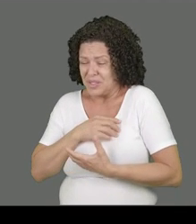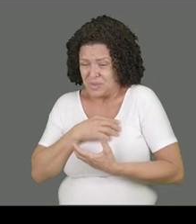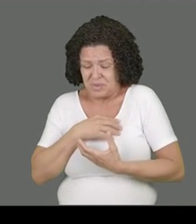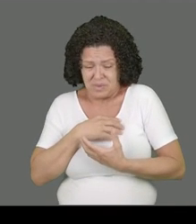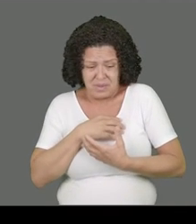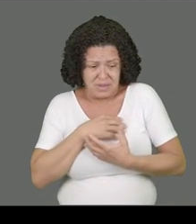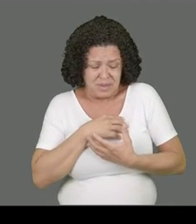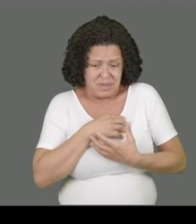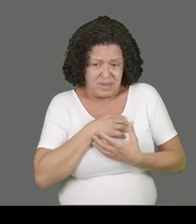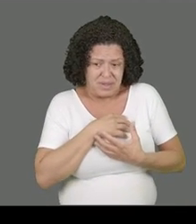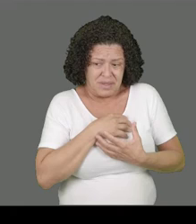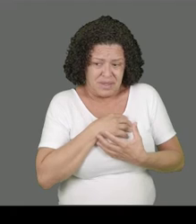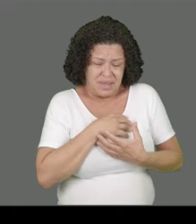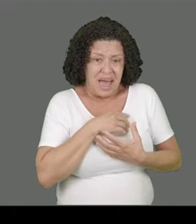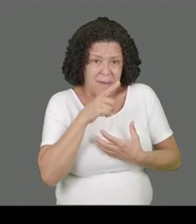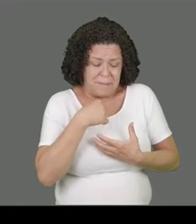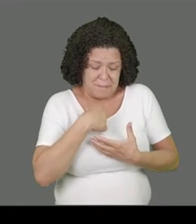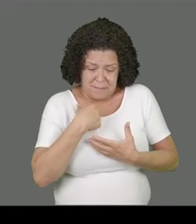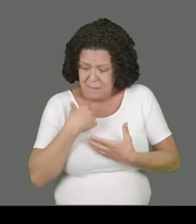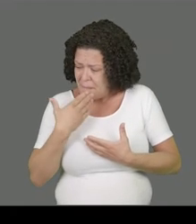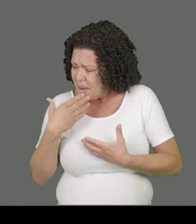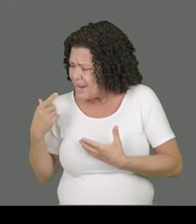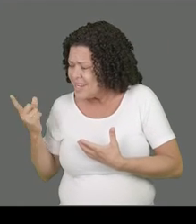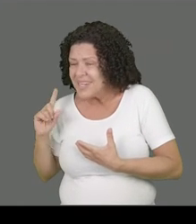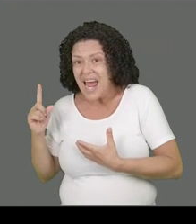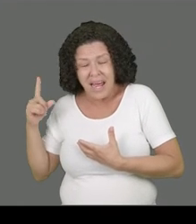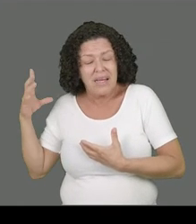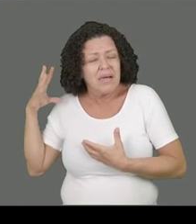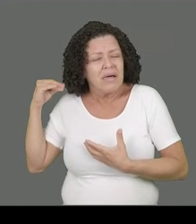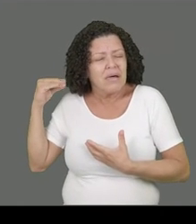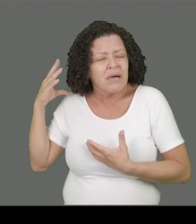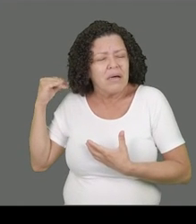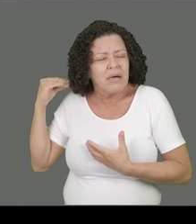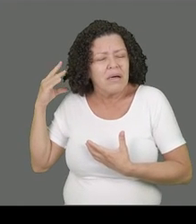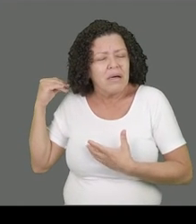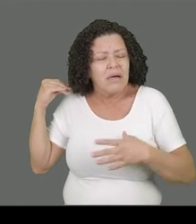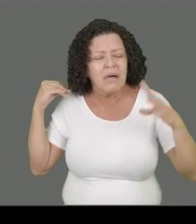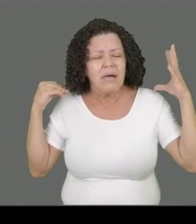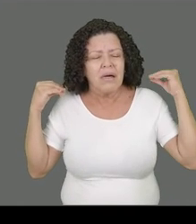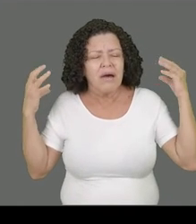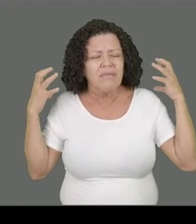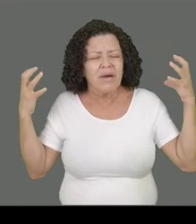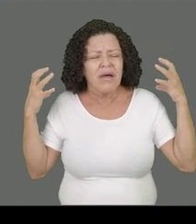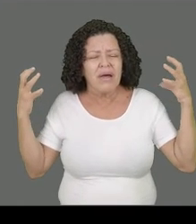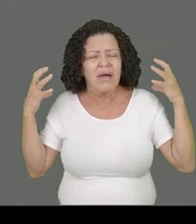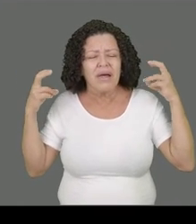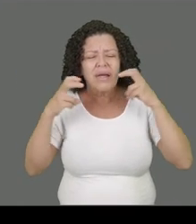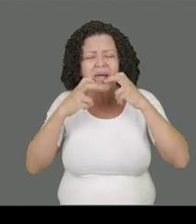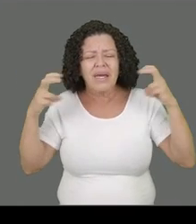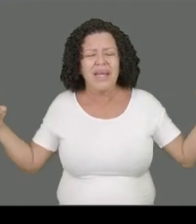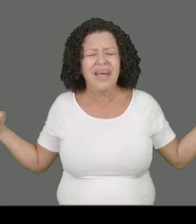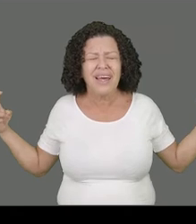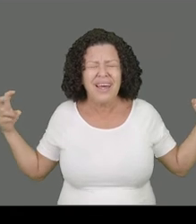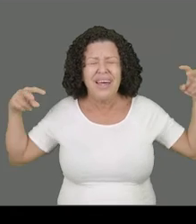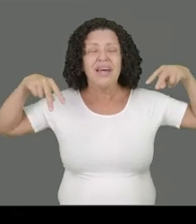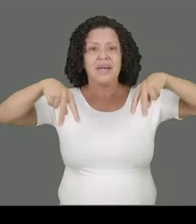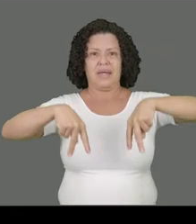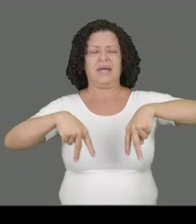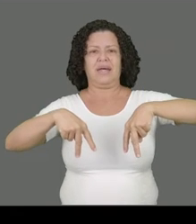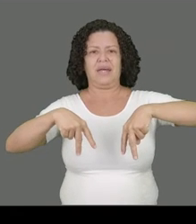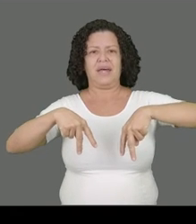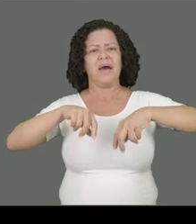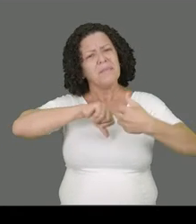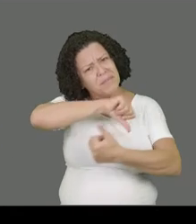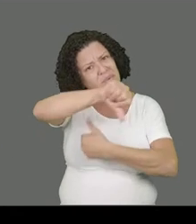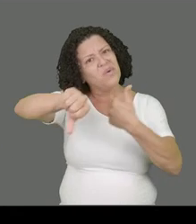do medo, da insegurança. Mas eles nos pedem, não façam isso. Queiram